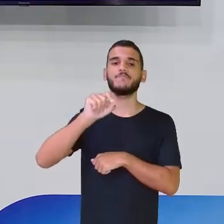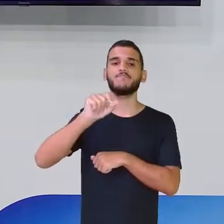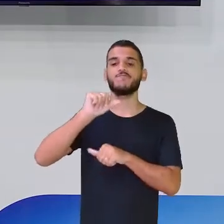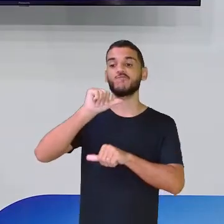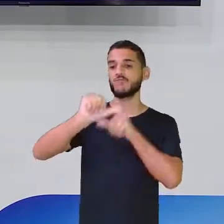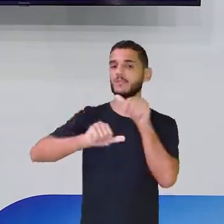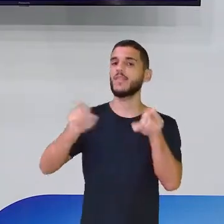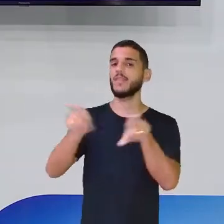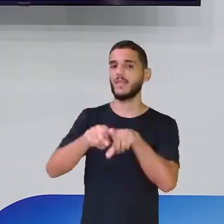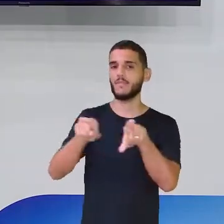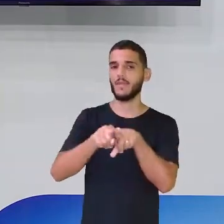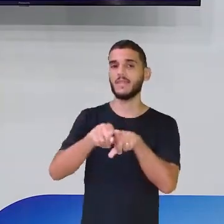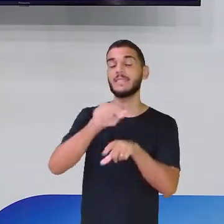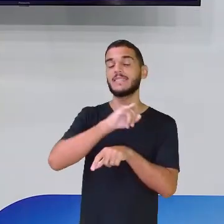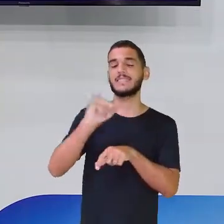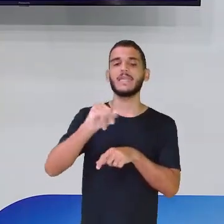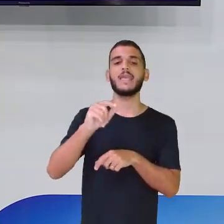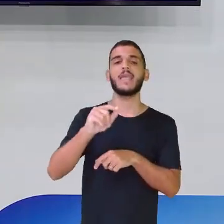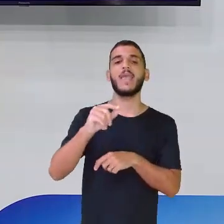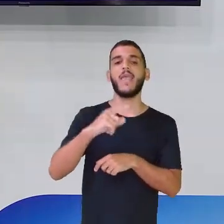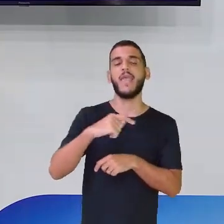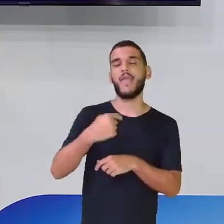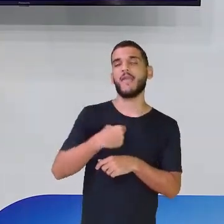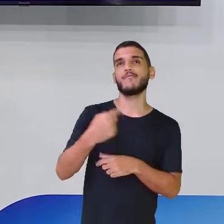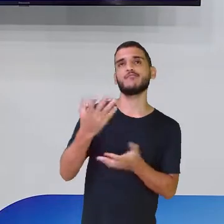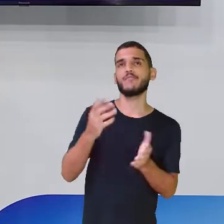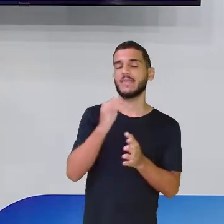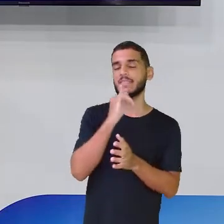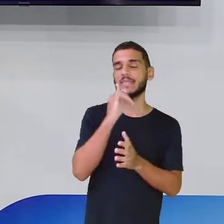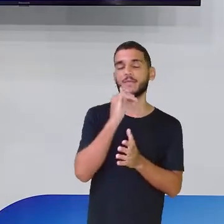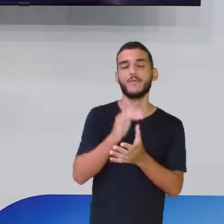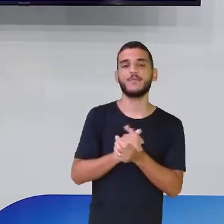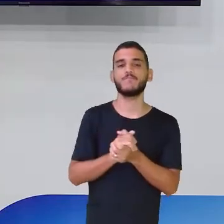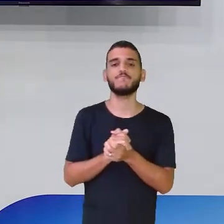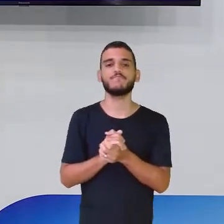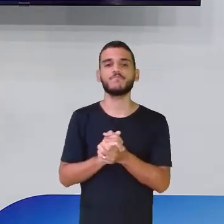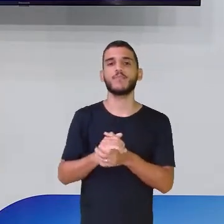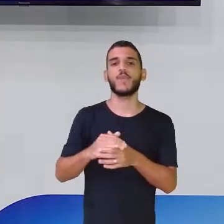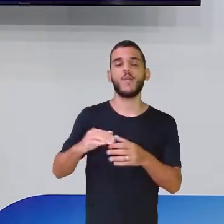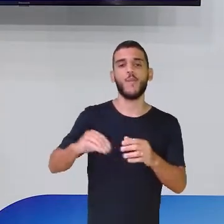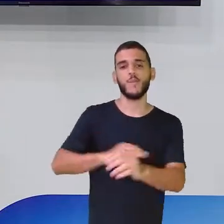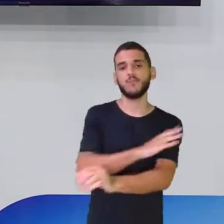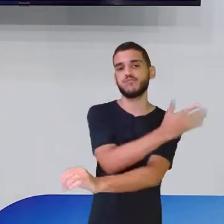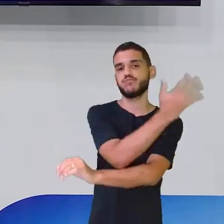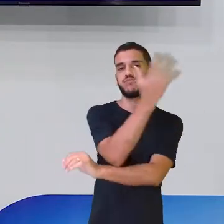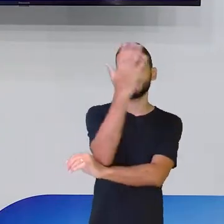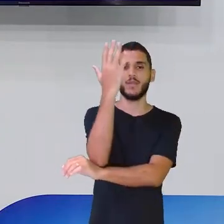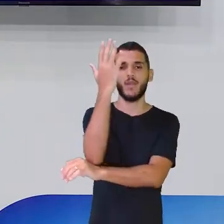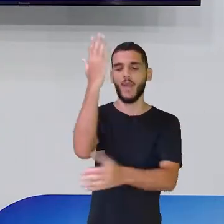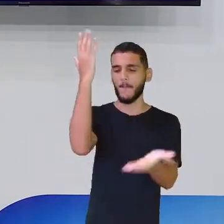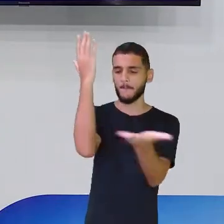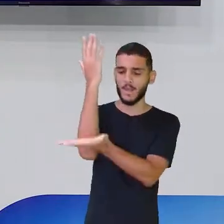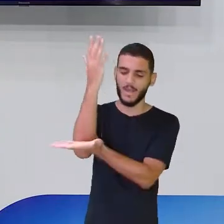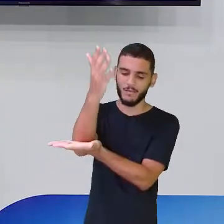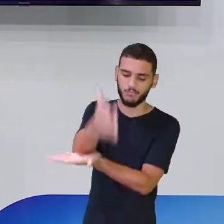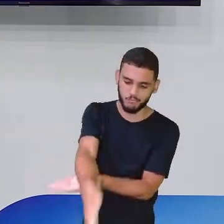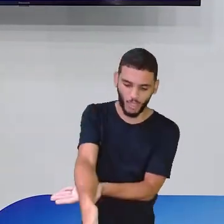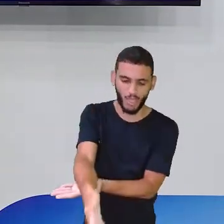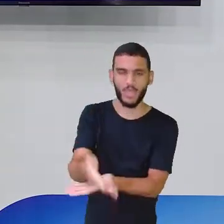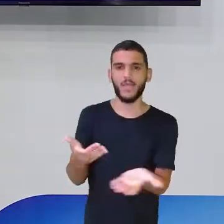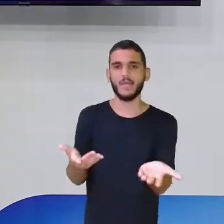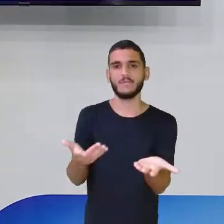uma área de floresta, e matar aqueles animais... Eu não vou mais ouvir o som desses animais. Exatamente. Então, eu vou